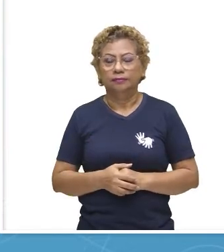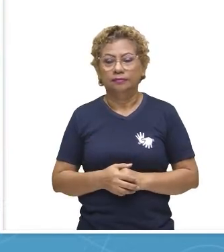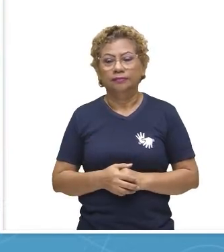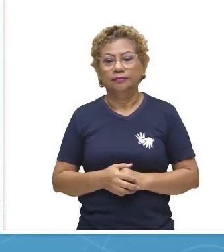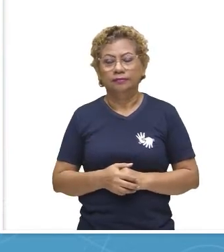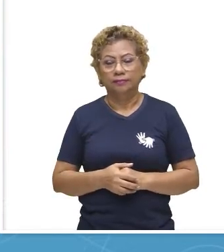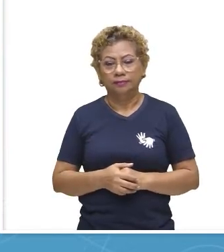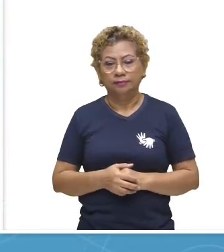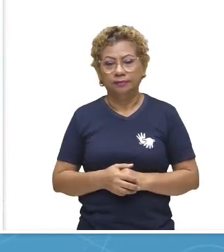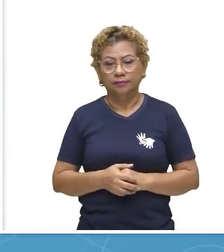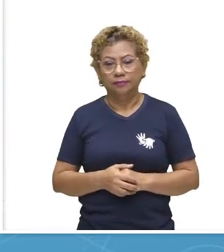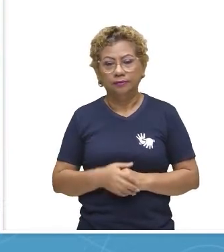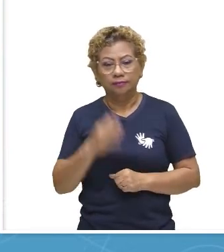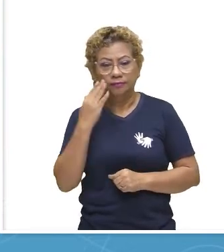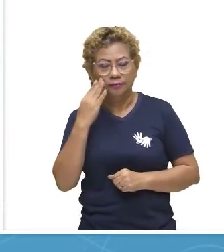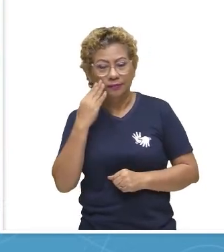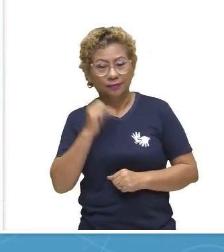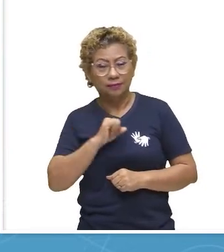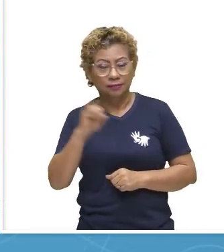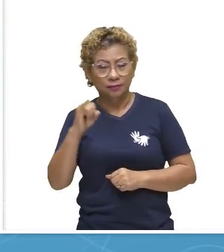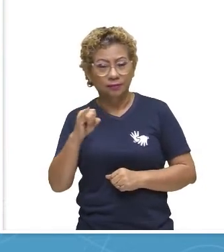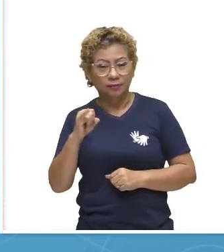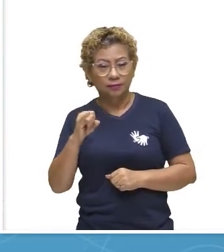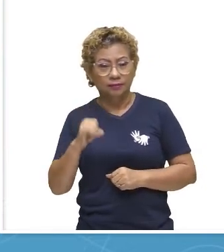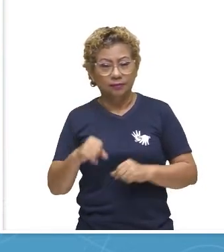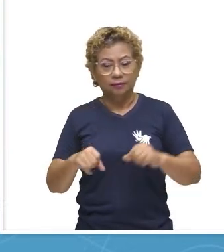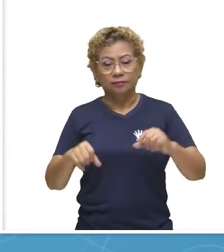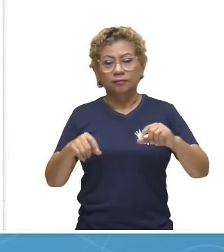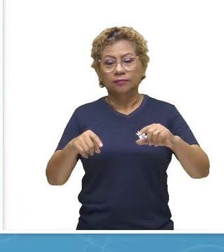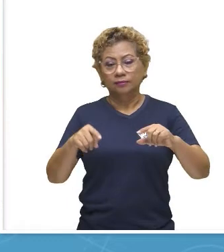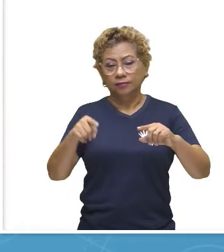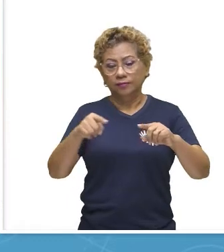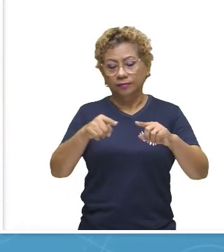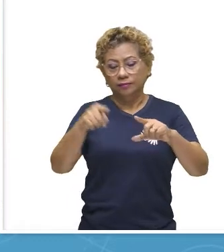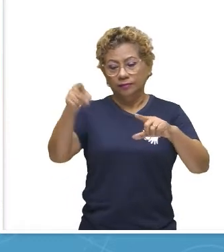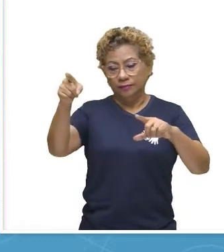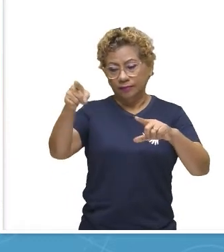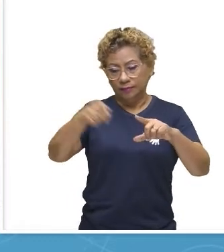Então, se um deles está aqui,